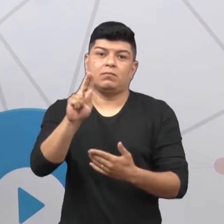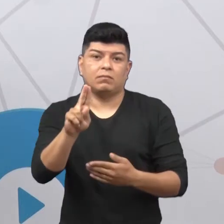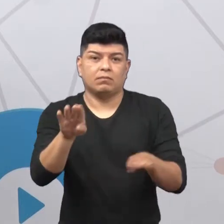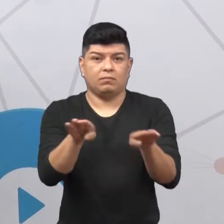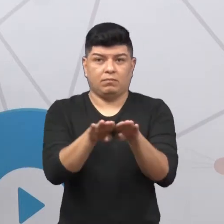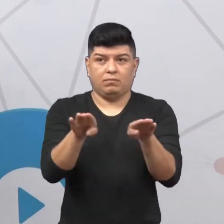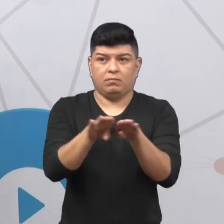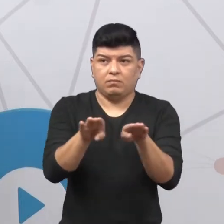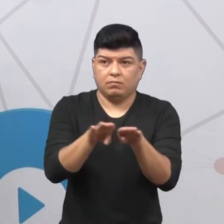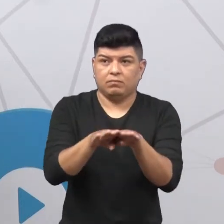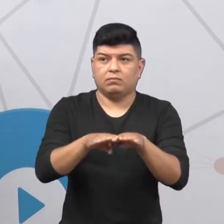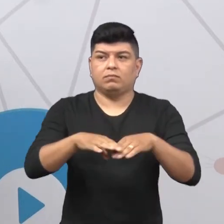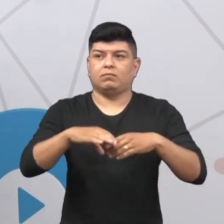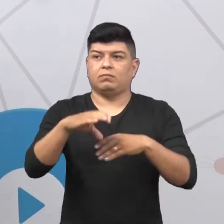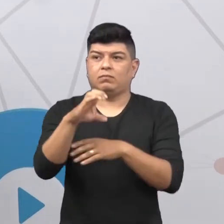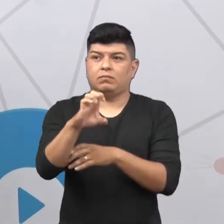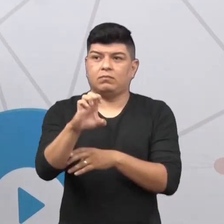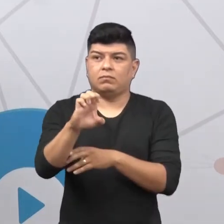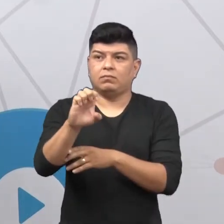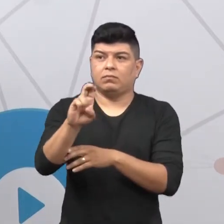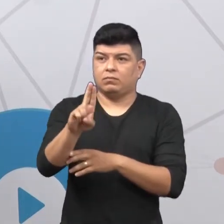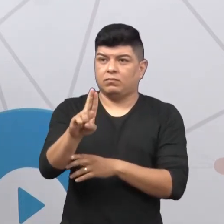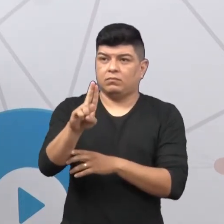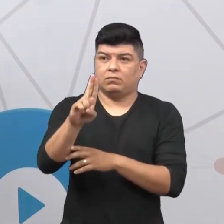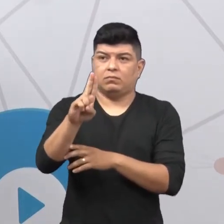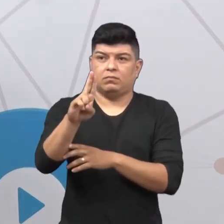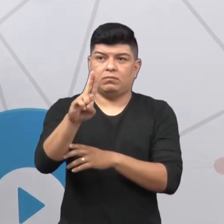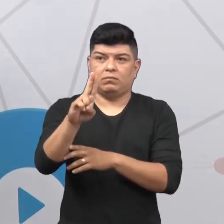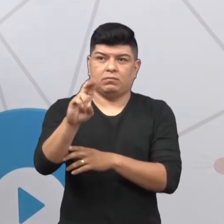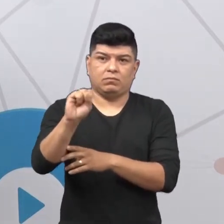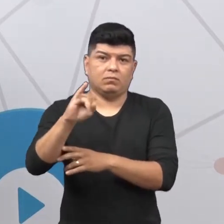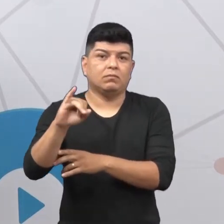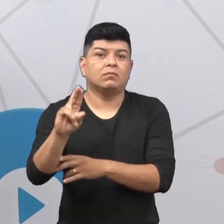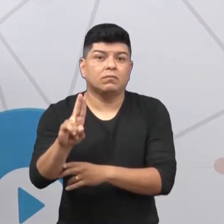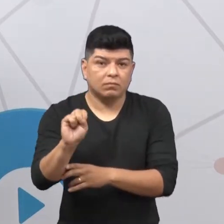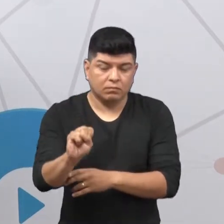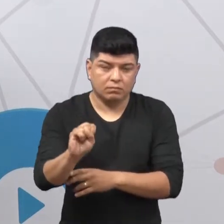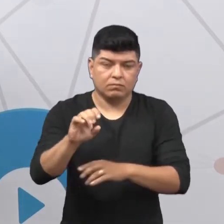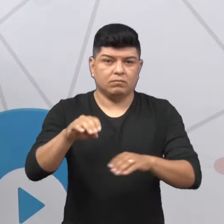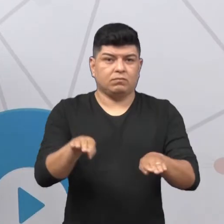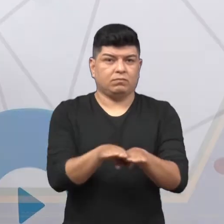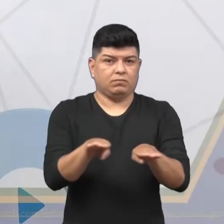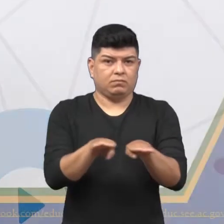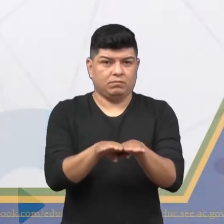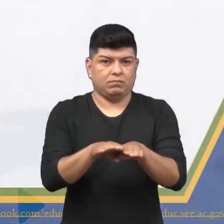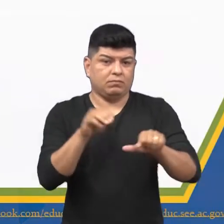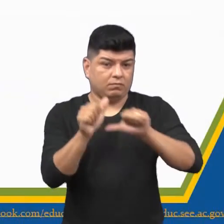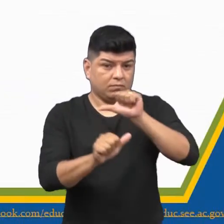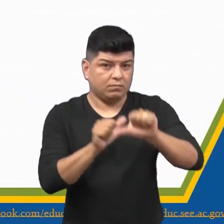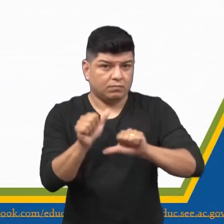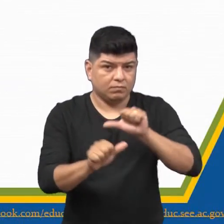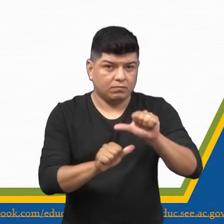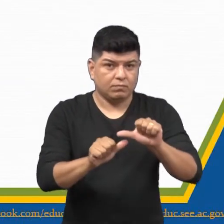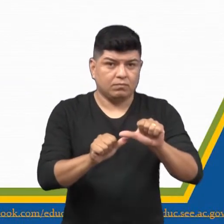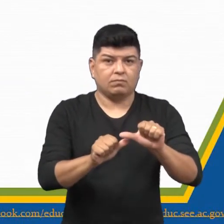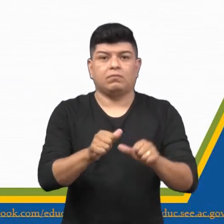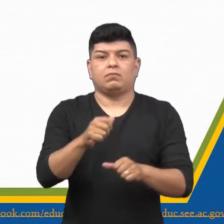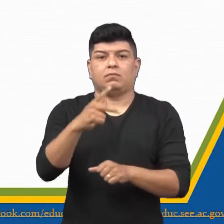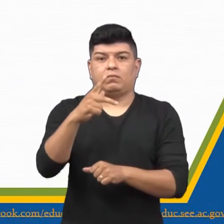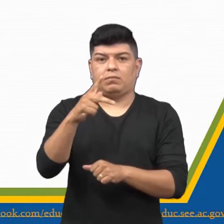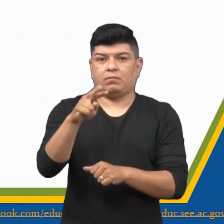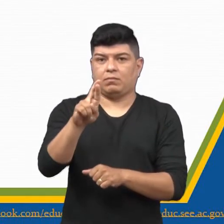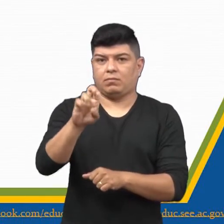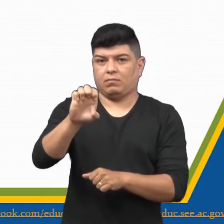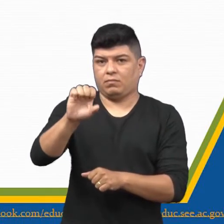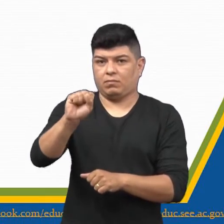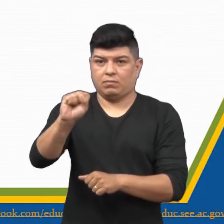Então nós passamos essa temperatura para a escala Kelvin. Temos também a pressão como sendo uma variável de